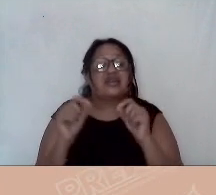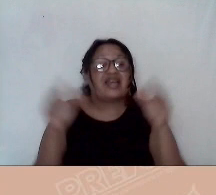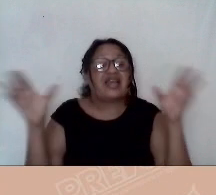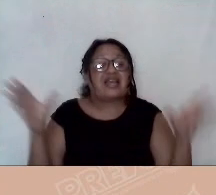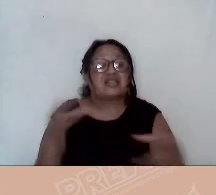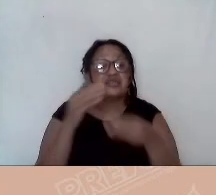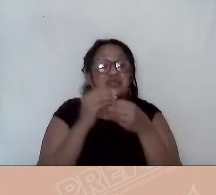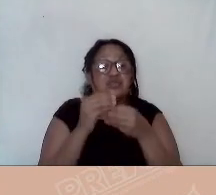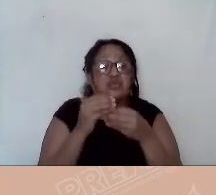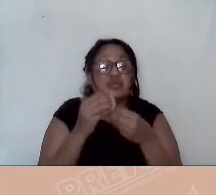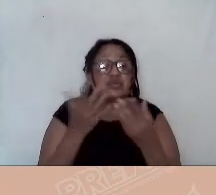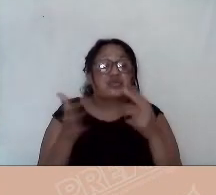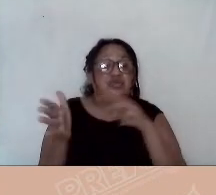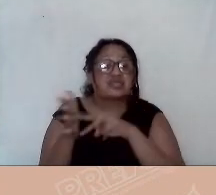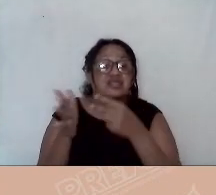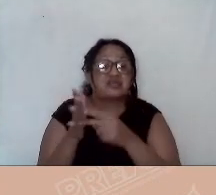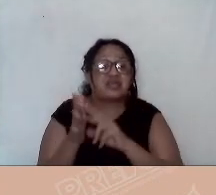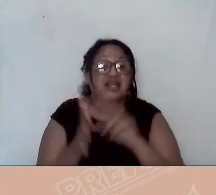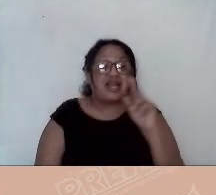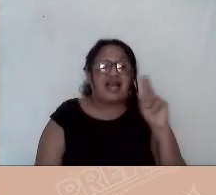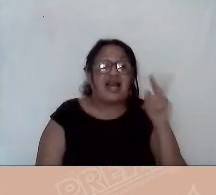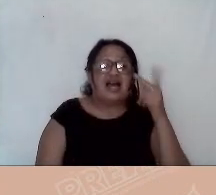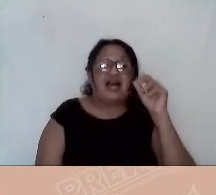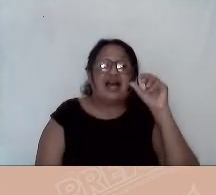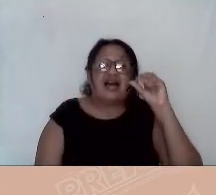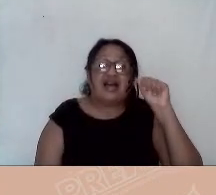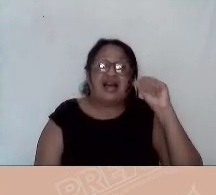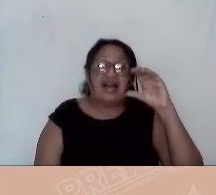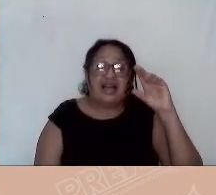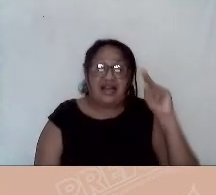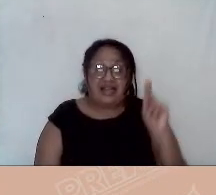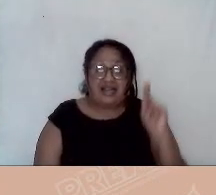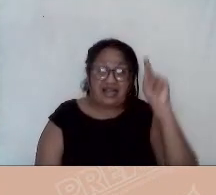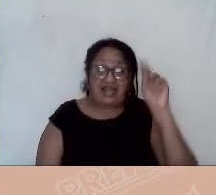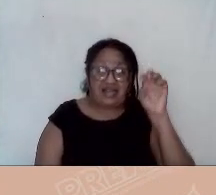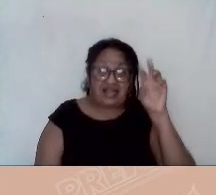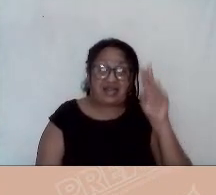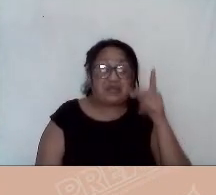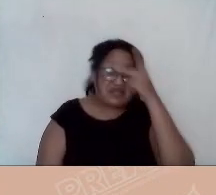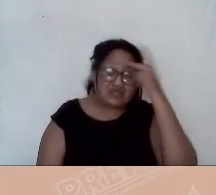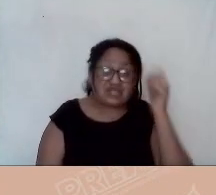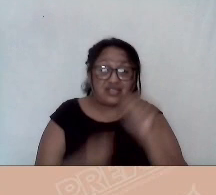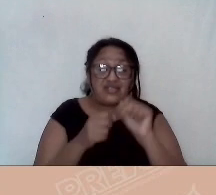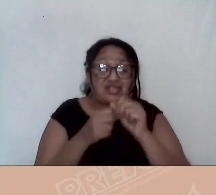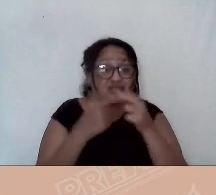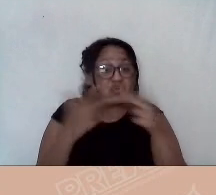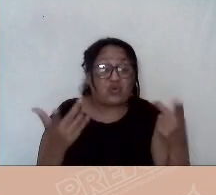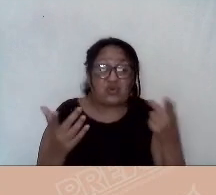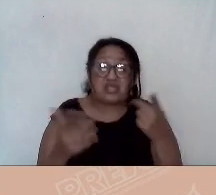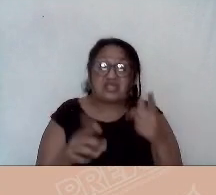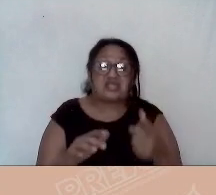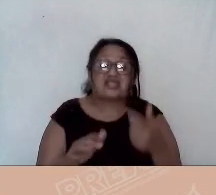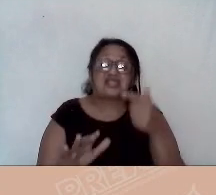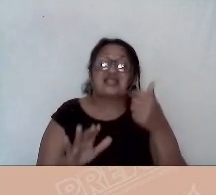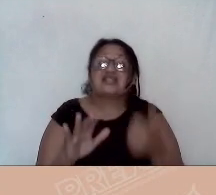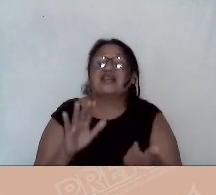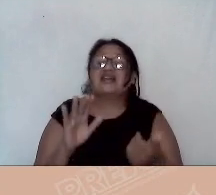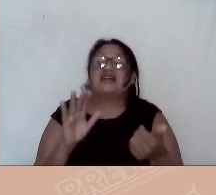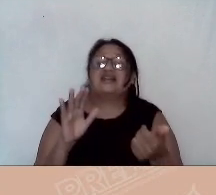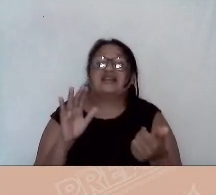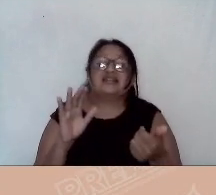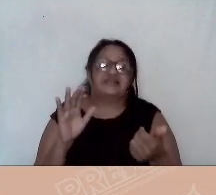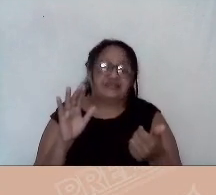o sentido da palavra hacker aquela pessoa que faz coisas ilegais invade os sistemas dos outros quebra